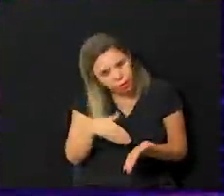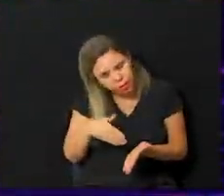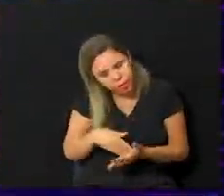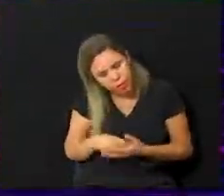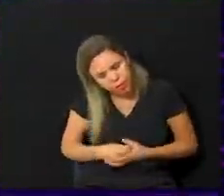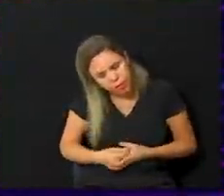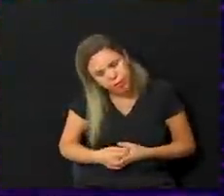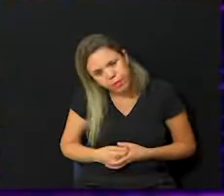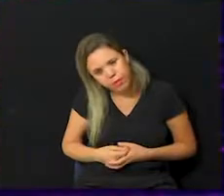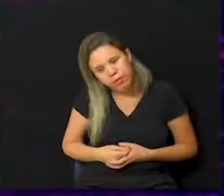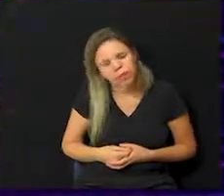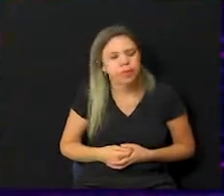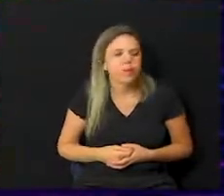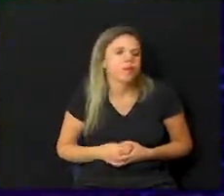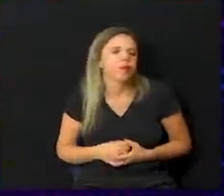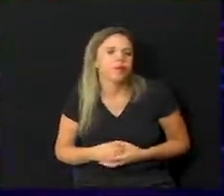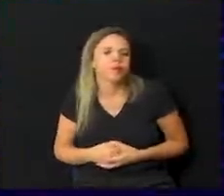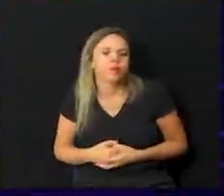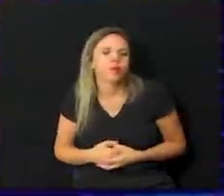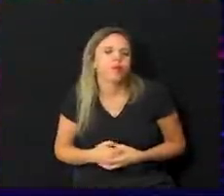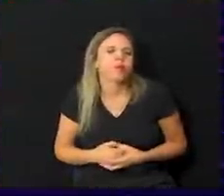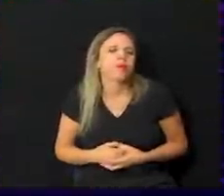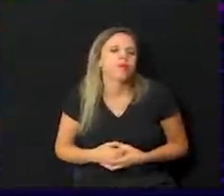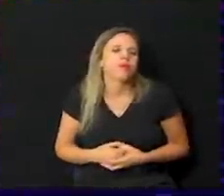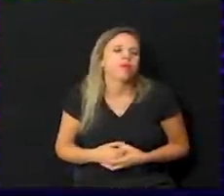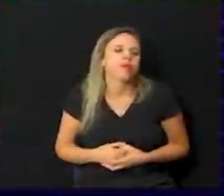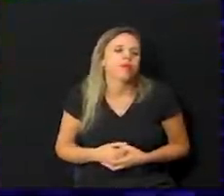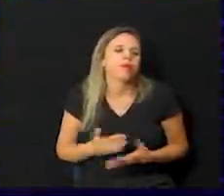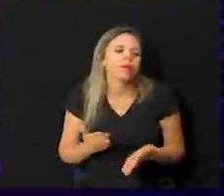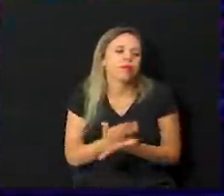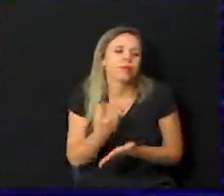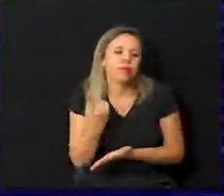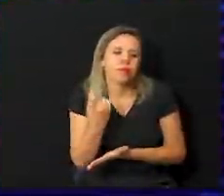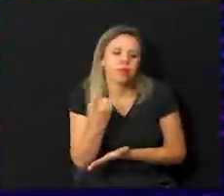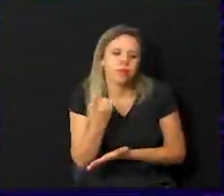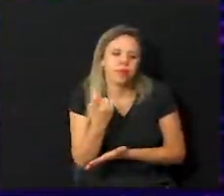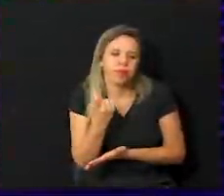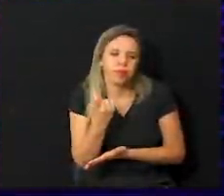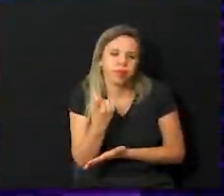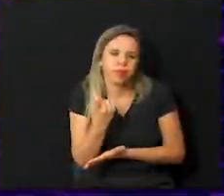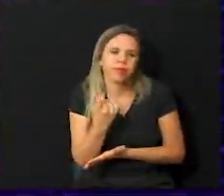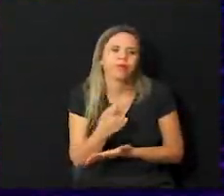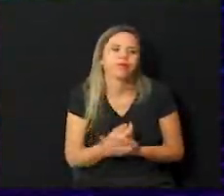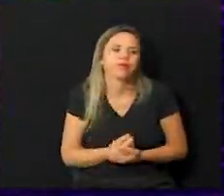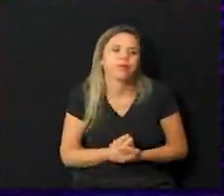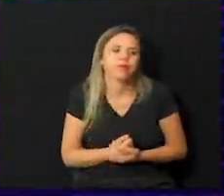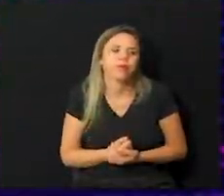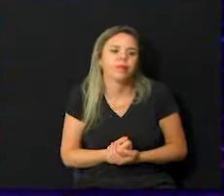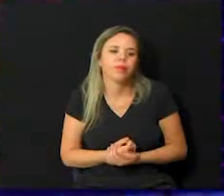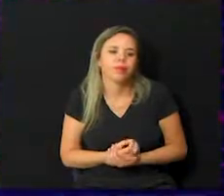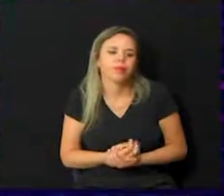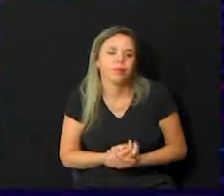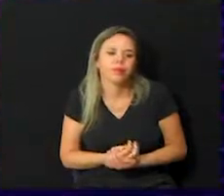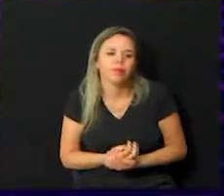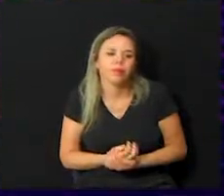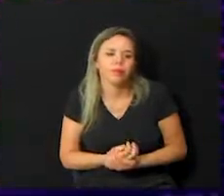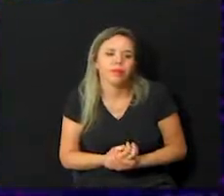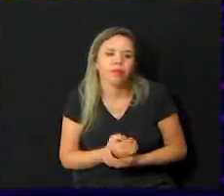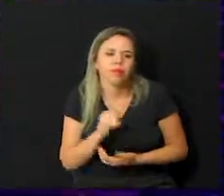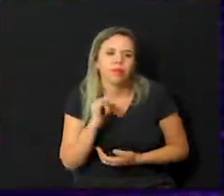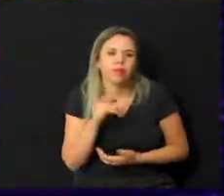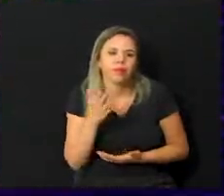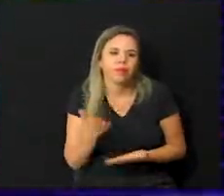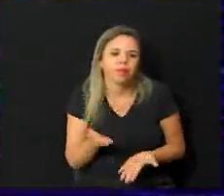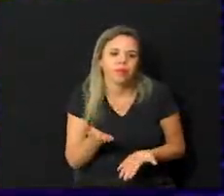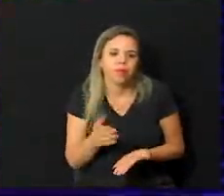dificuldade com continuidade. Então, é um livro único, um volume único. Inclusive,